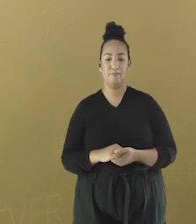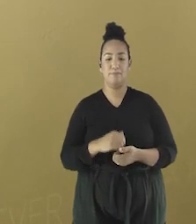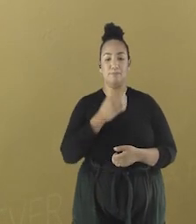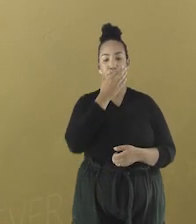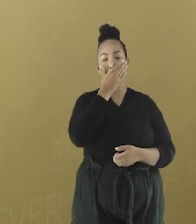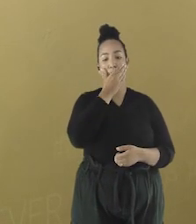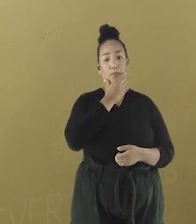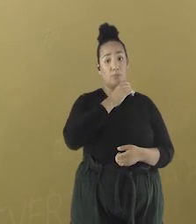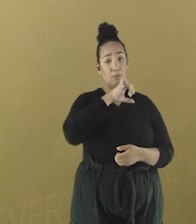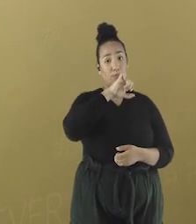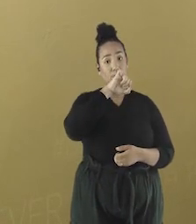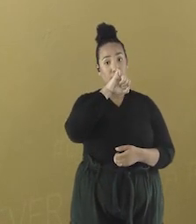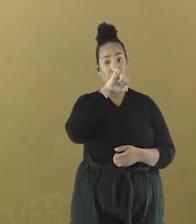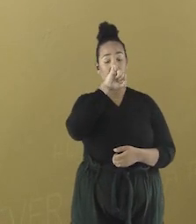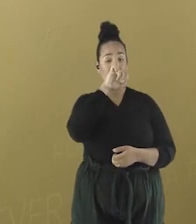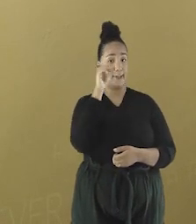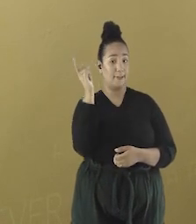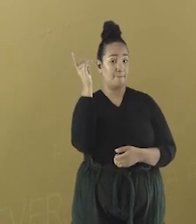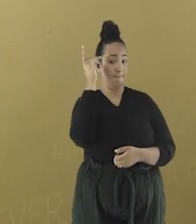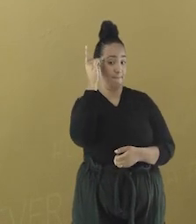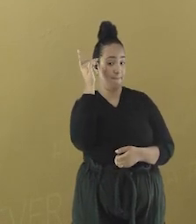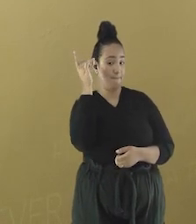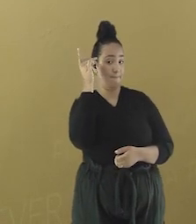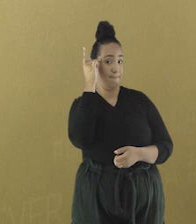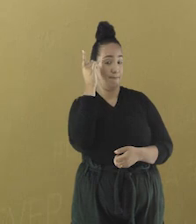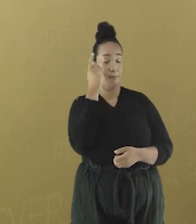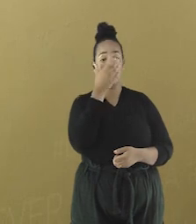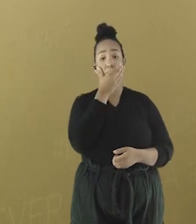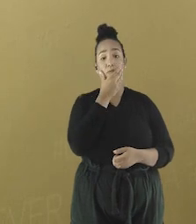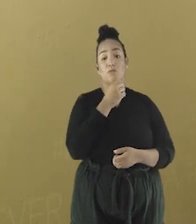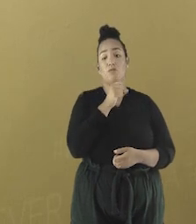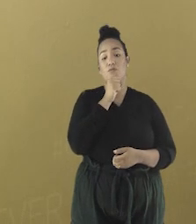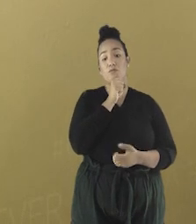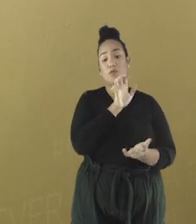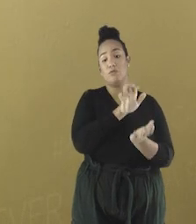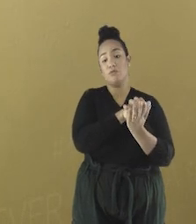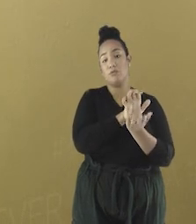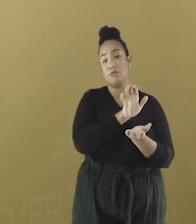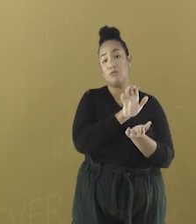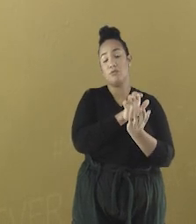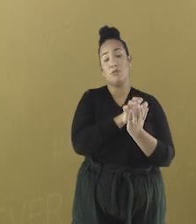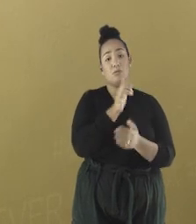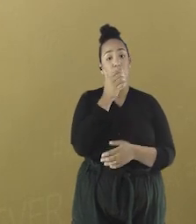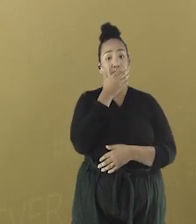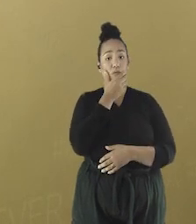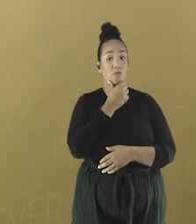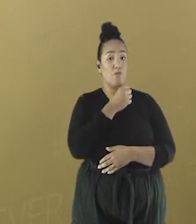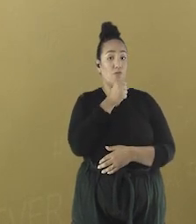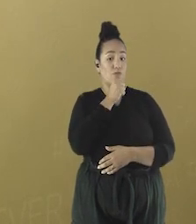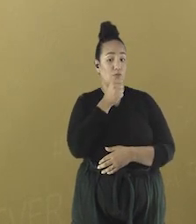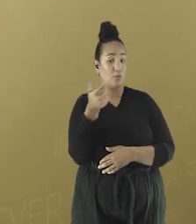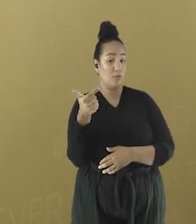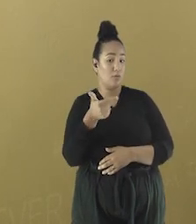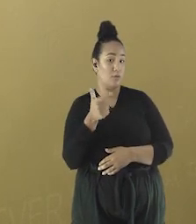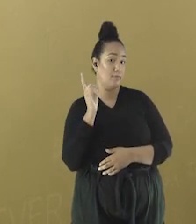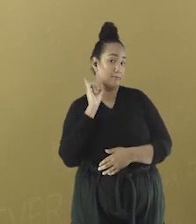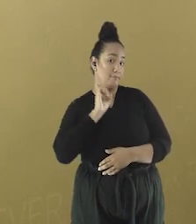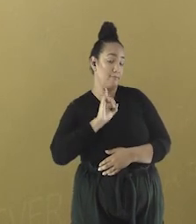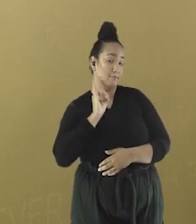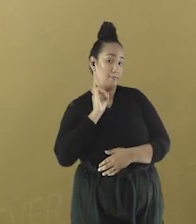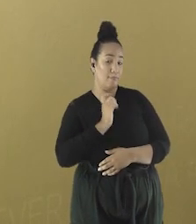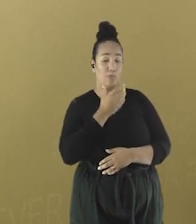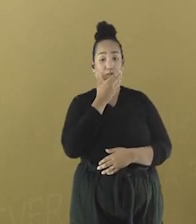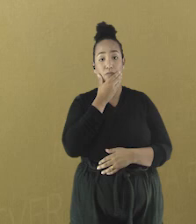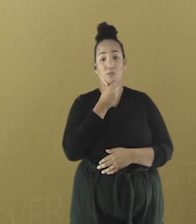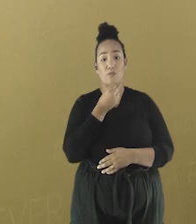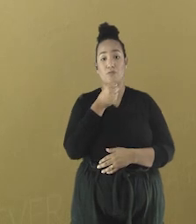O meu pai era paulista, meu avô pernambucano, o meu bisavô mineiro, o meu